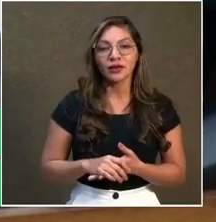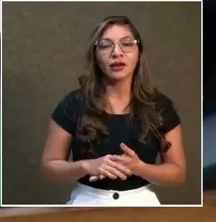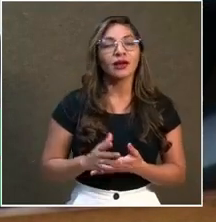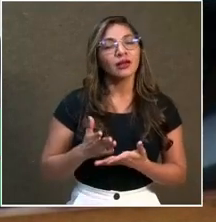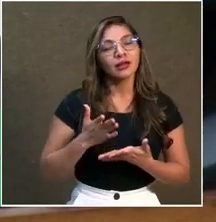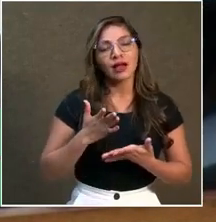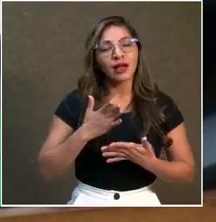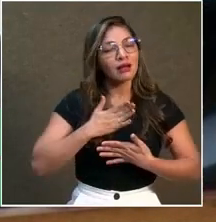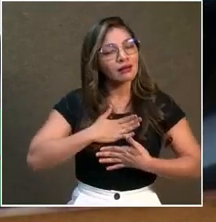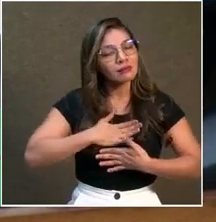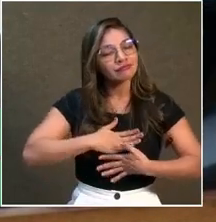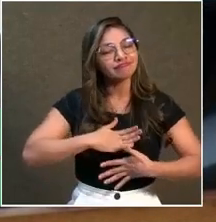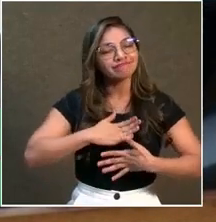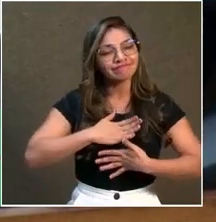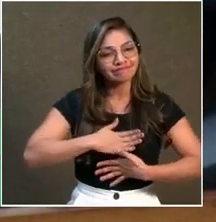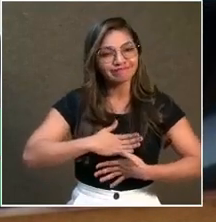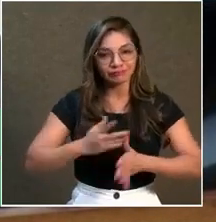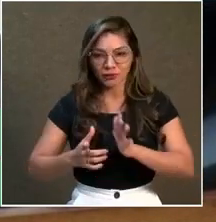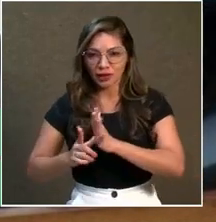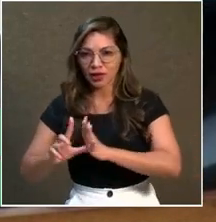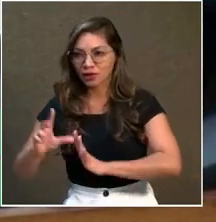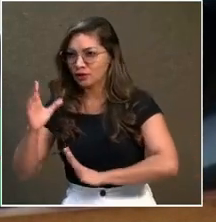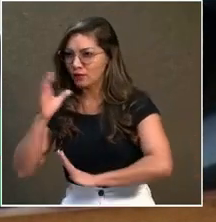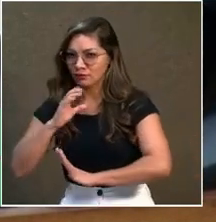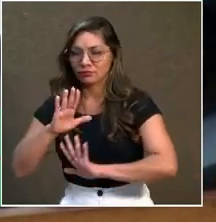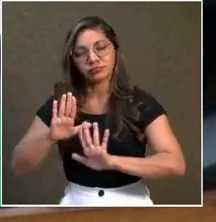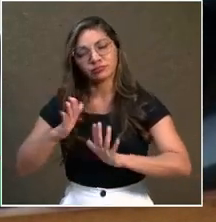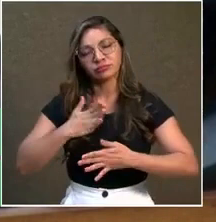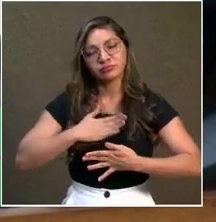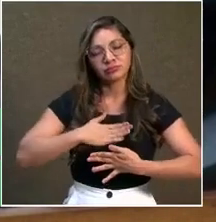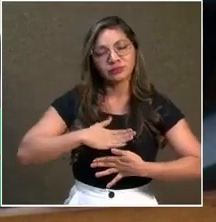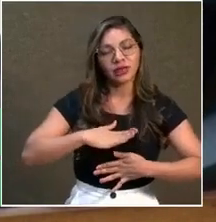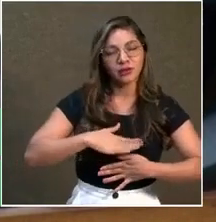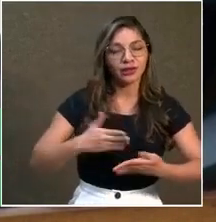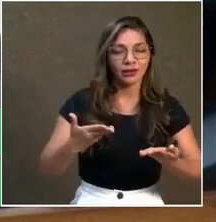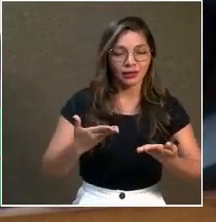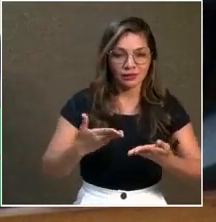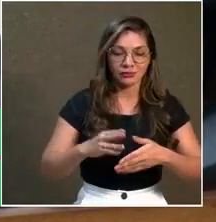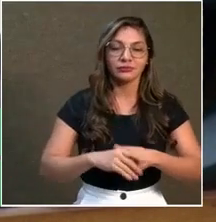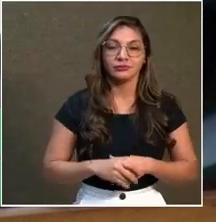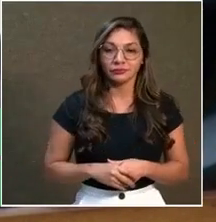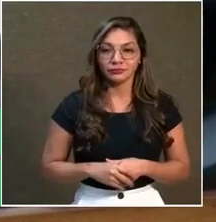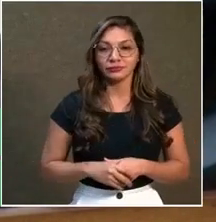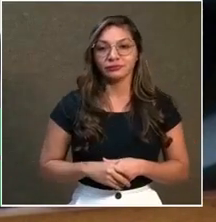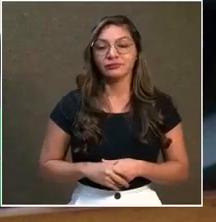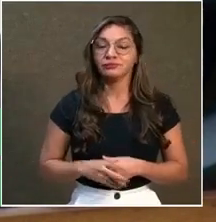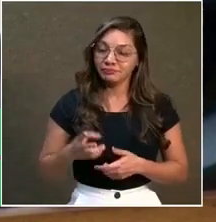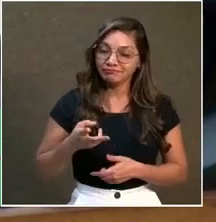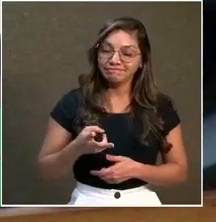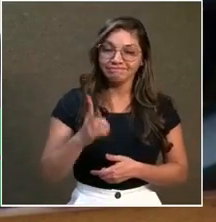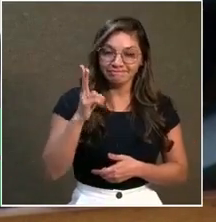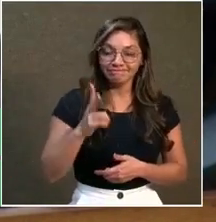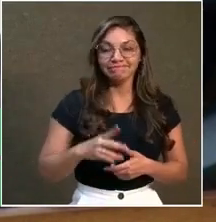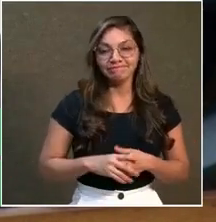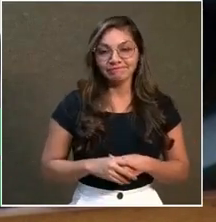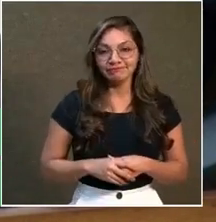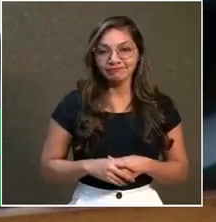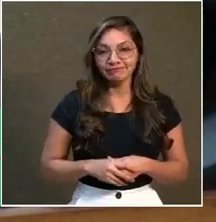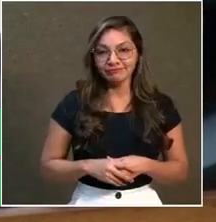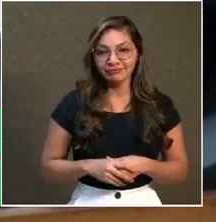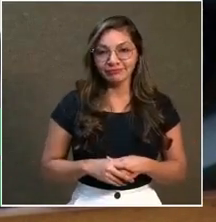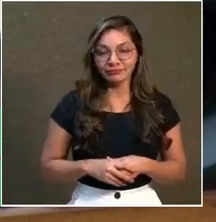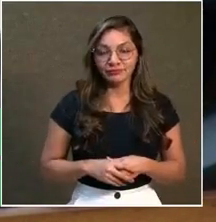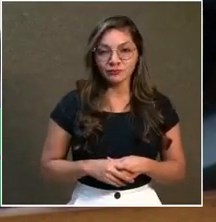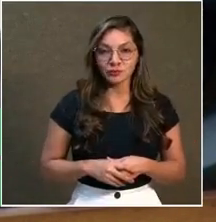pouco menos acelerado, em razão exatamente desse cansaço de todos, mas vamos prosseguir, tá, doutores?